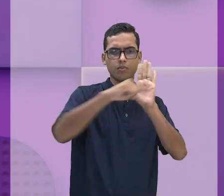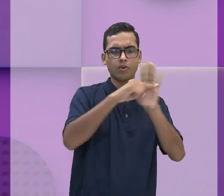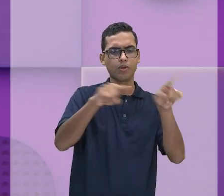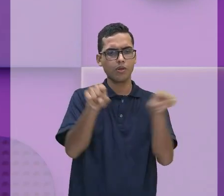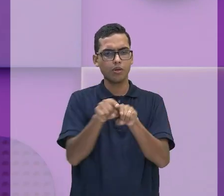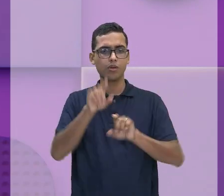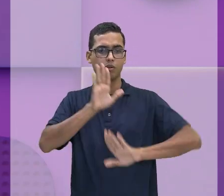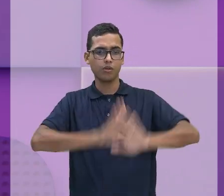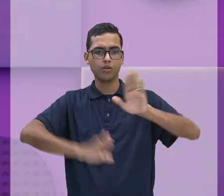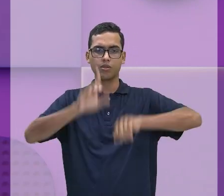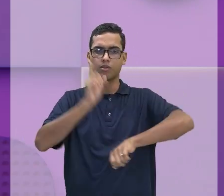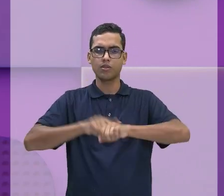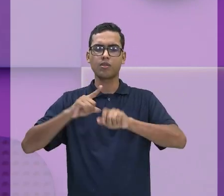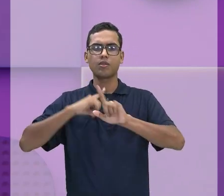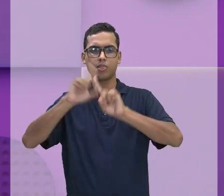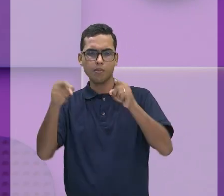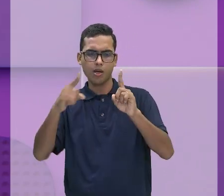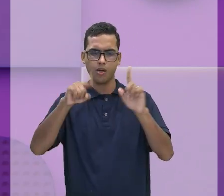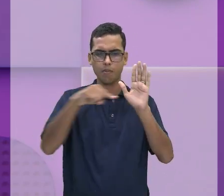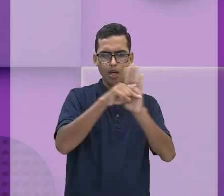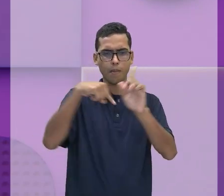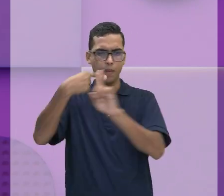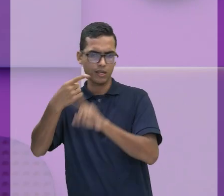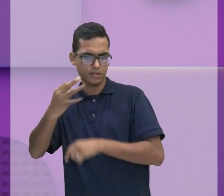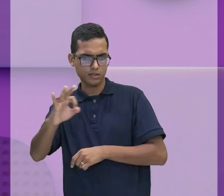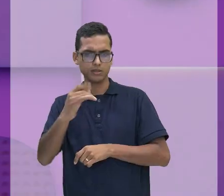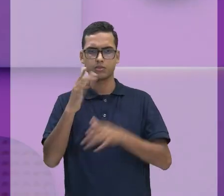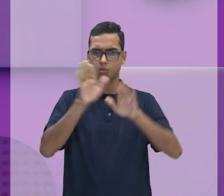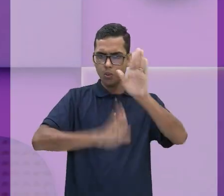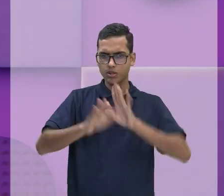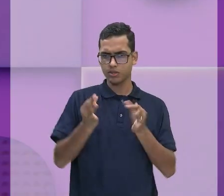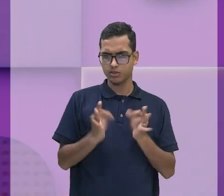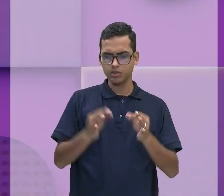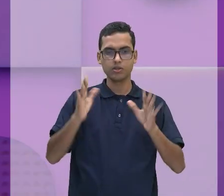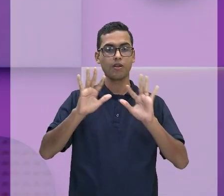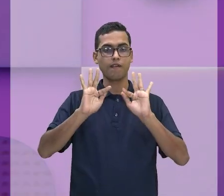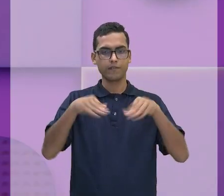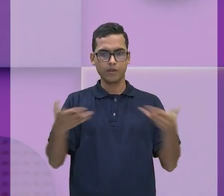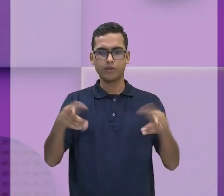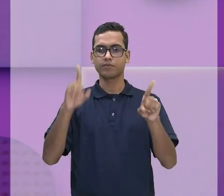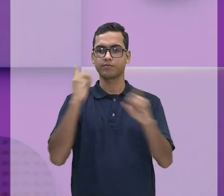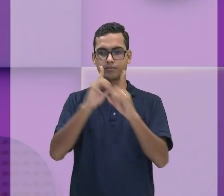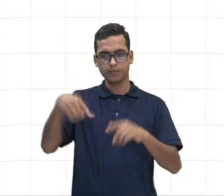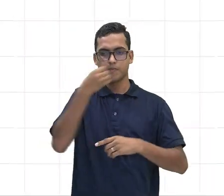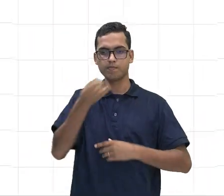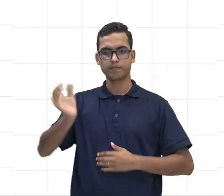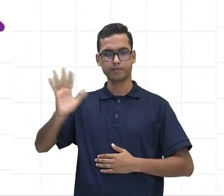tomando cuidado com os sinais. Tudo bem? Então, aqui eu me despeço e até o nosso próximo encontro.